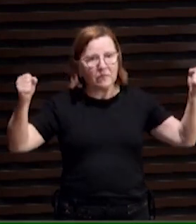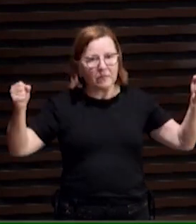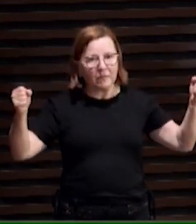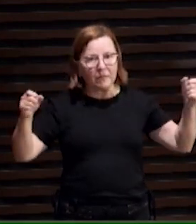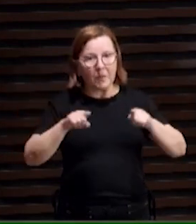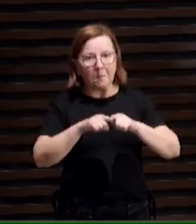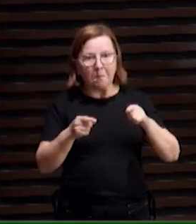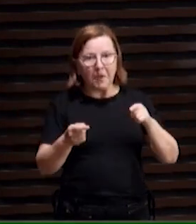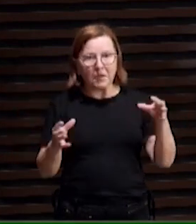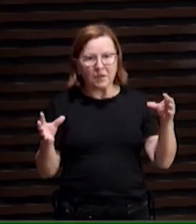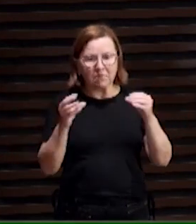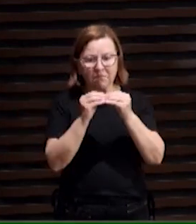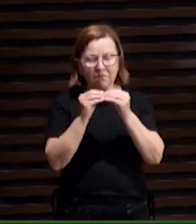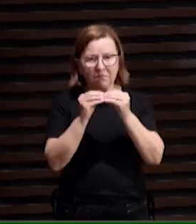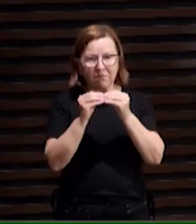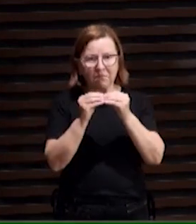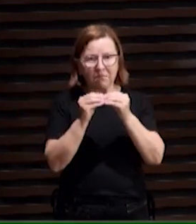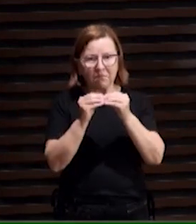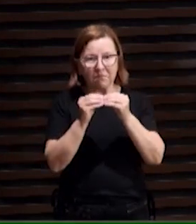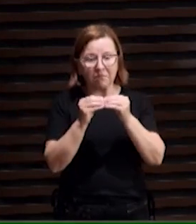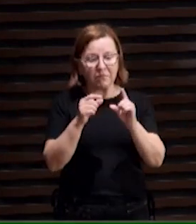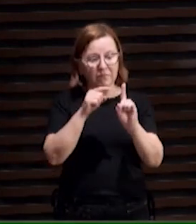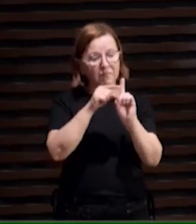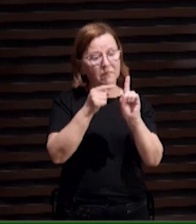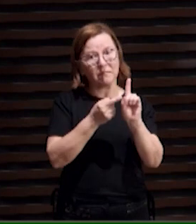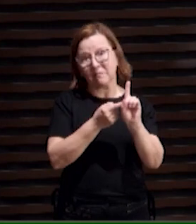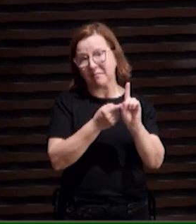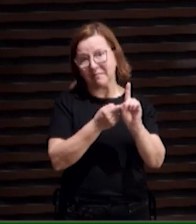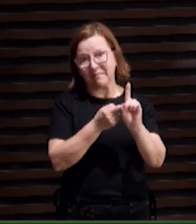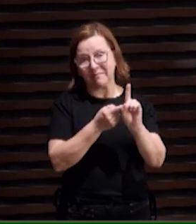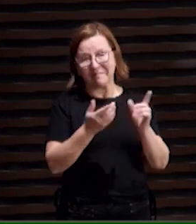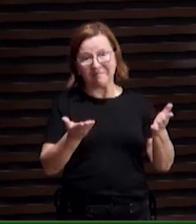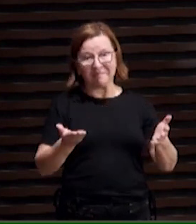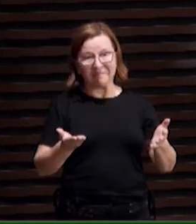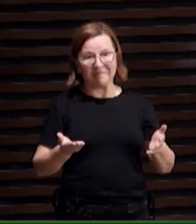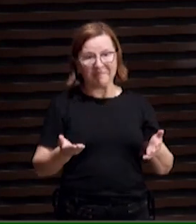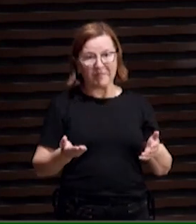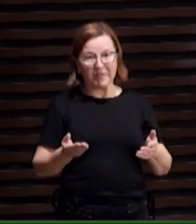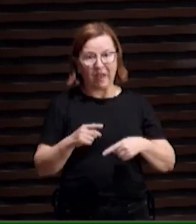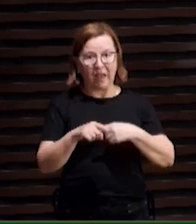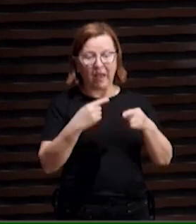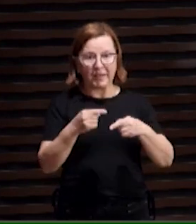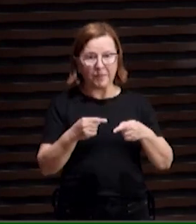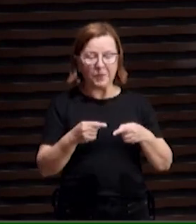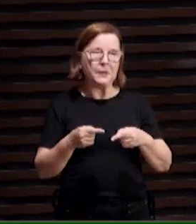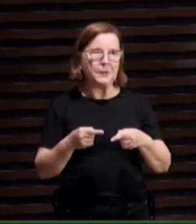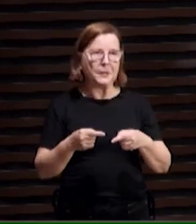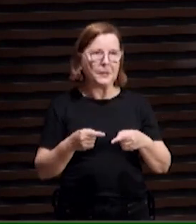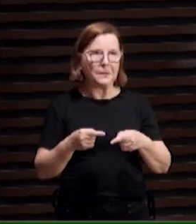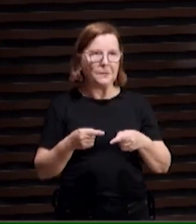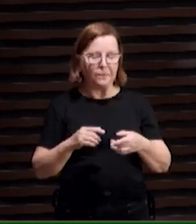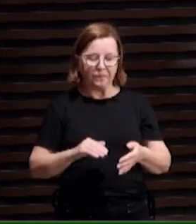contido dentro de um óvulo de uma mulher, e ali cresceu, sobre as leis